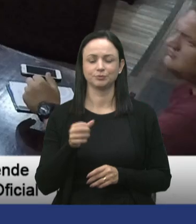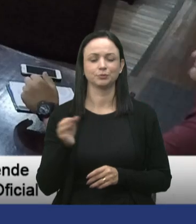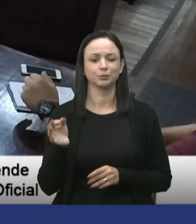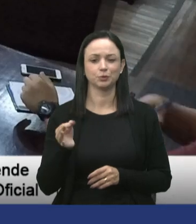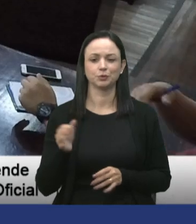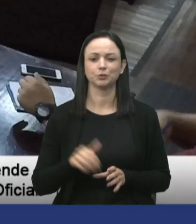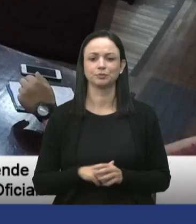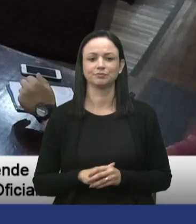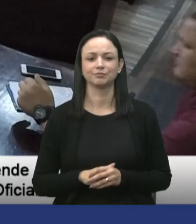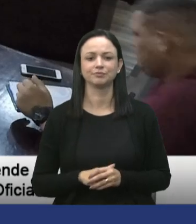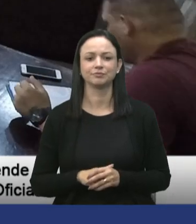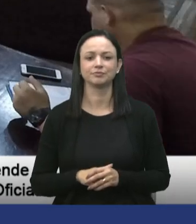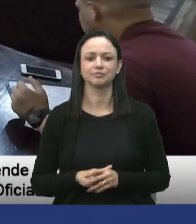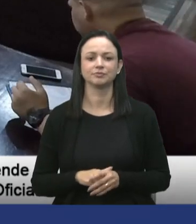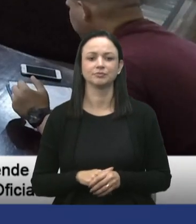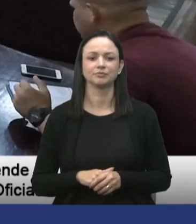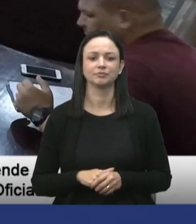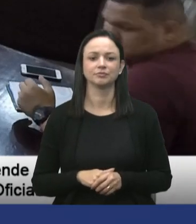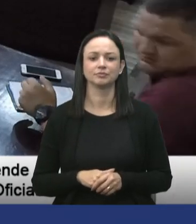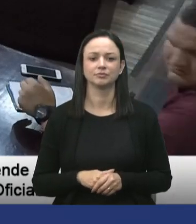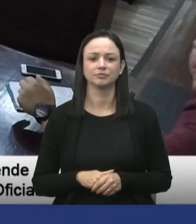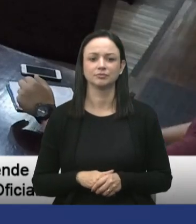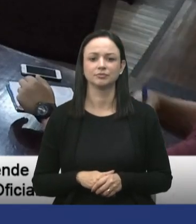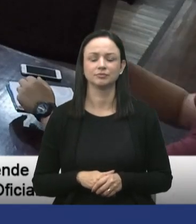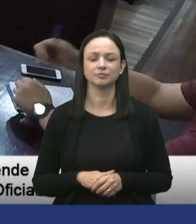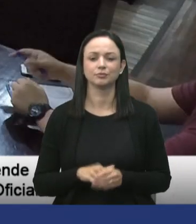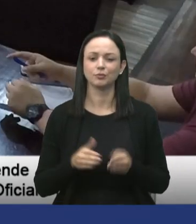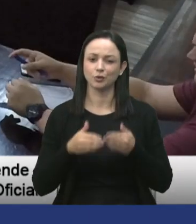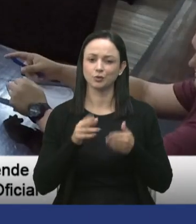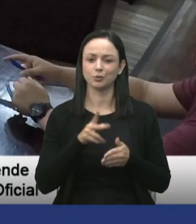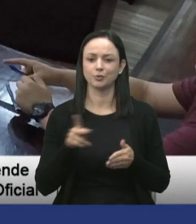perfeito, perfeito. Por favor, professora.